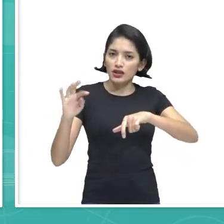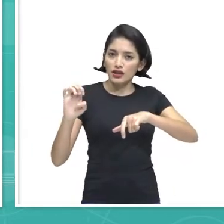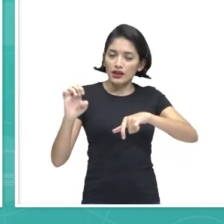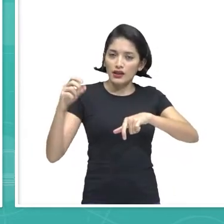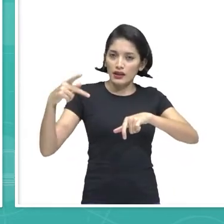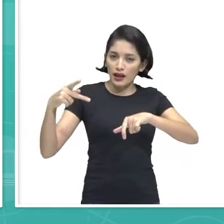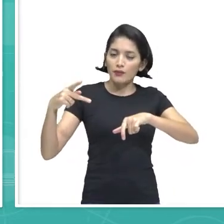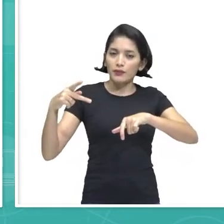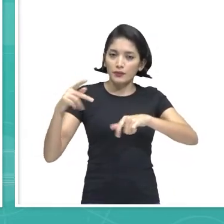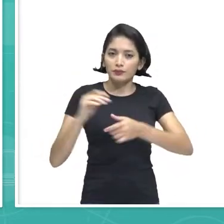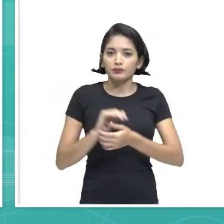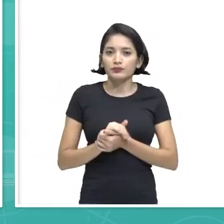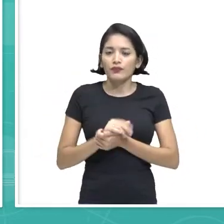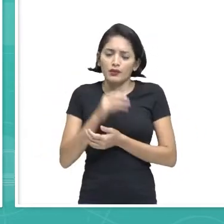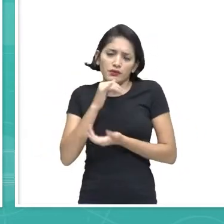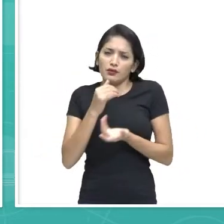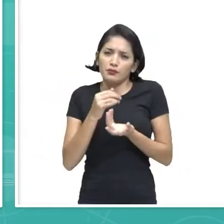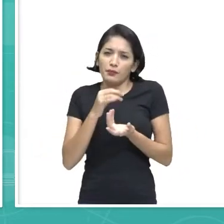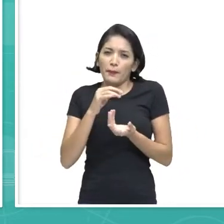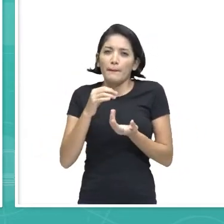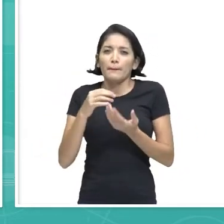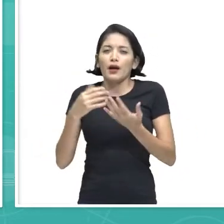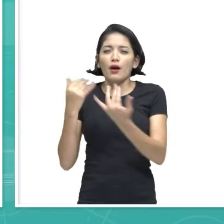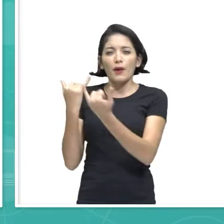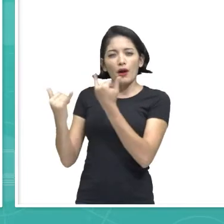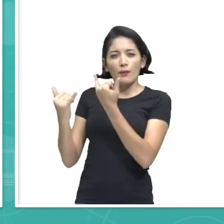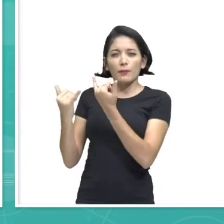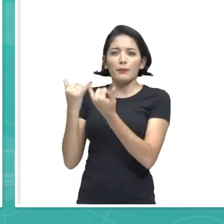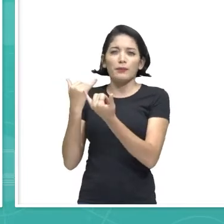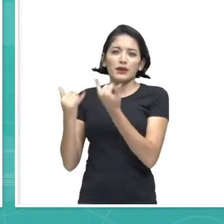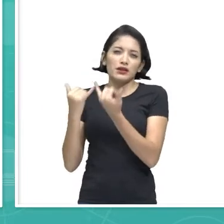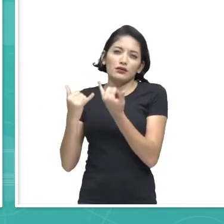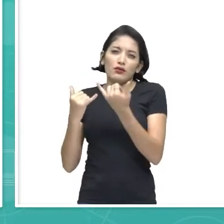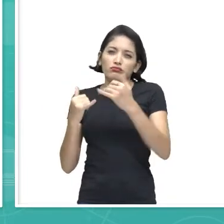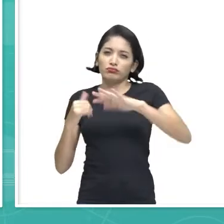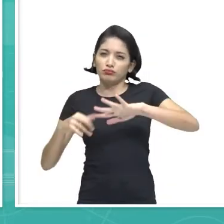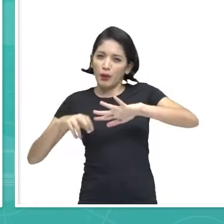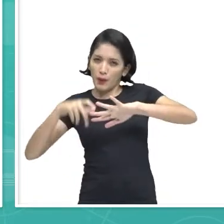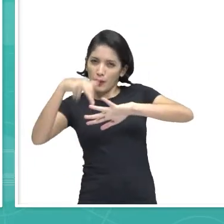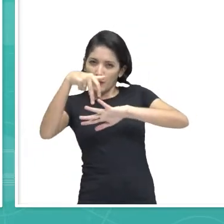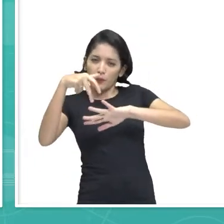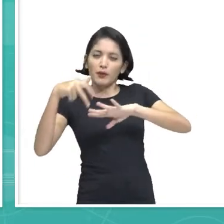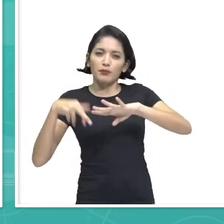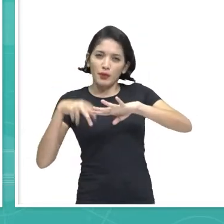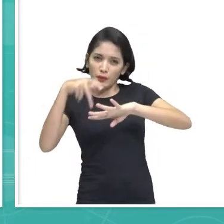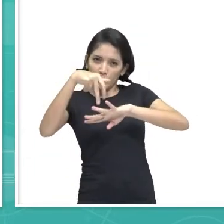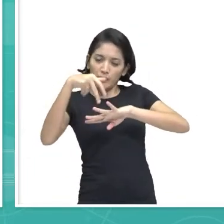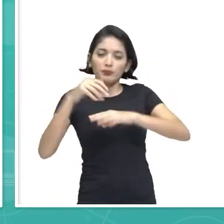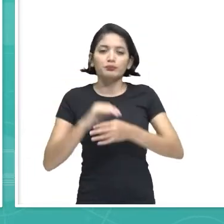mais é que um degrau, digamos assim, né? Uma plataforma onde